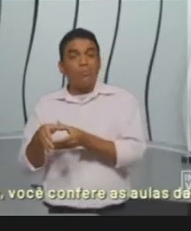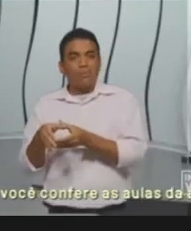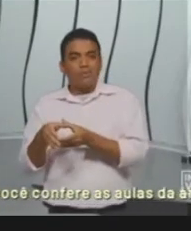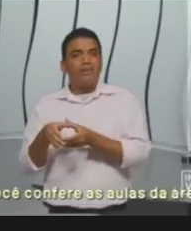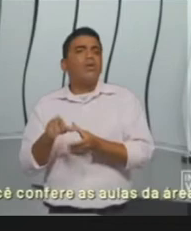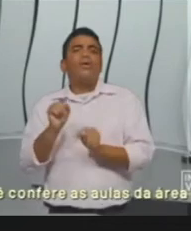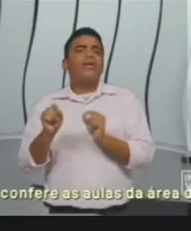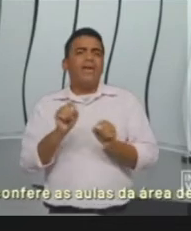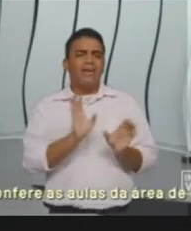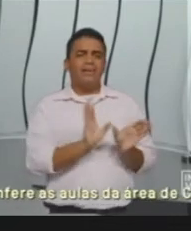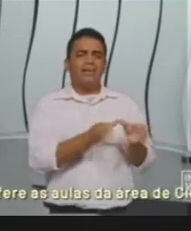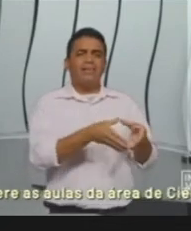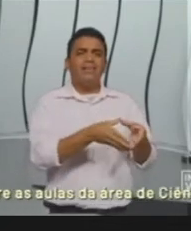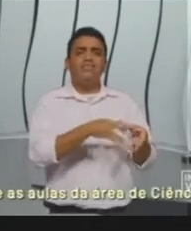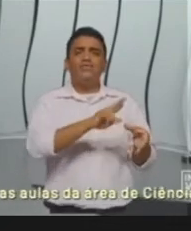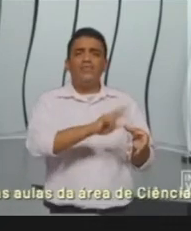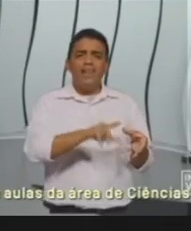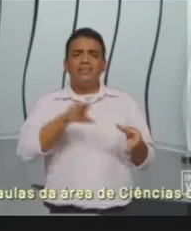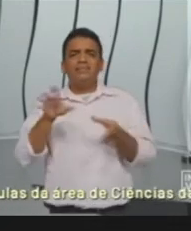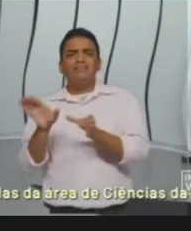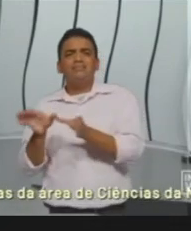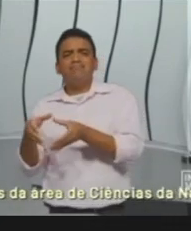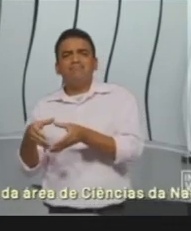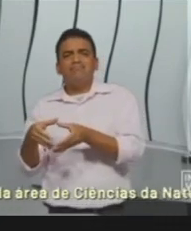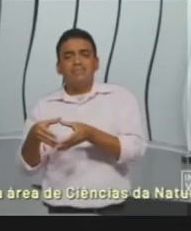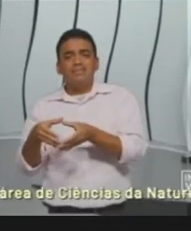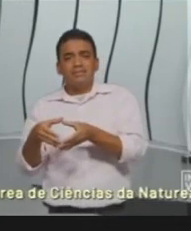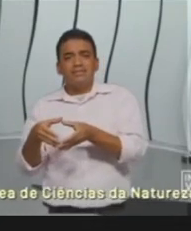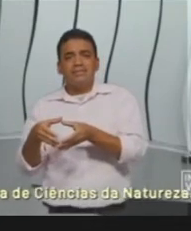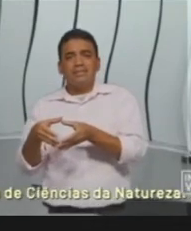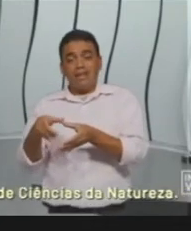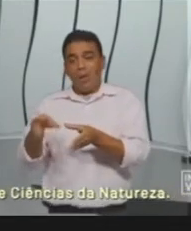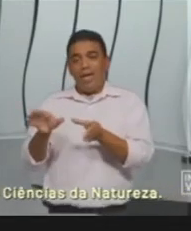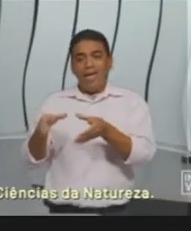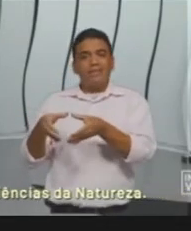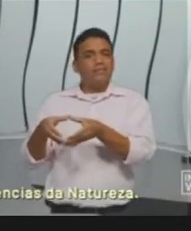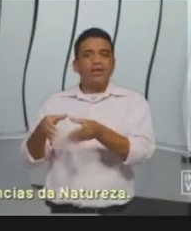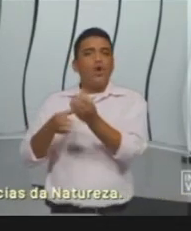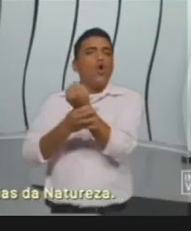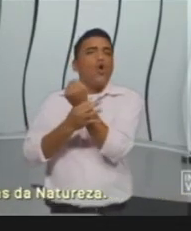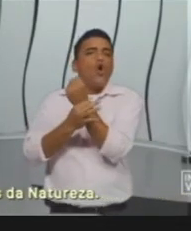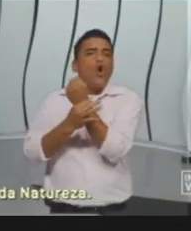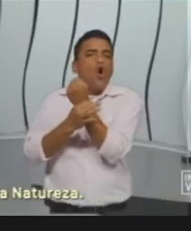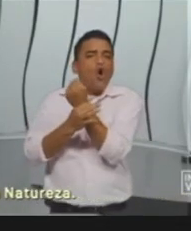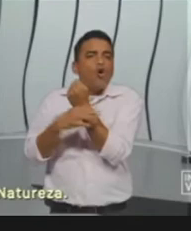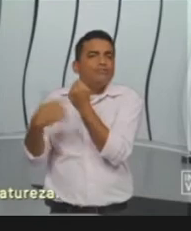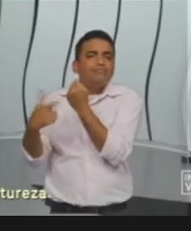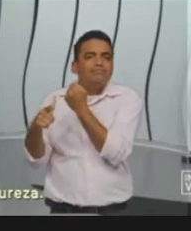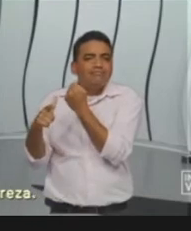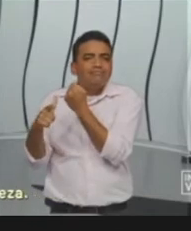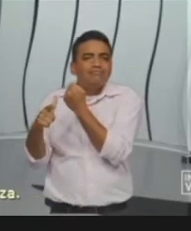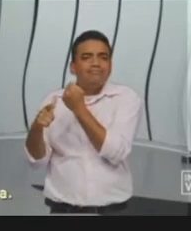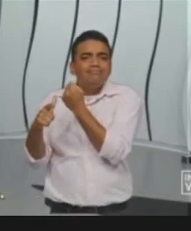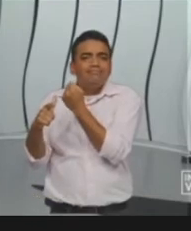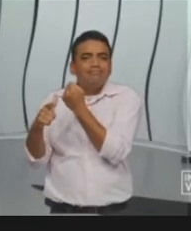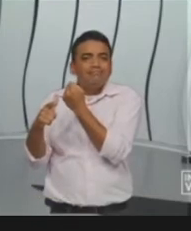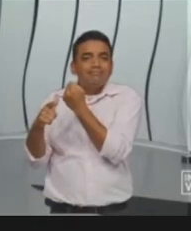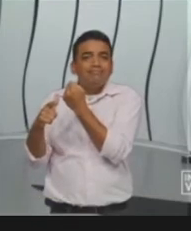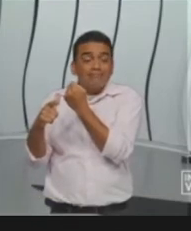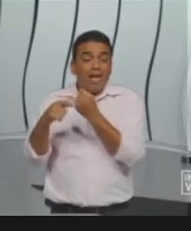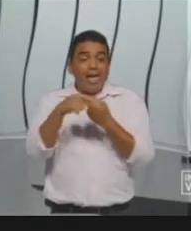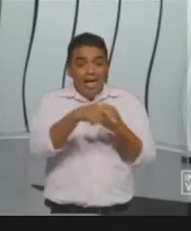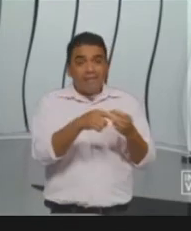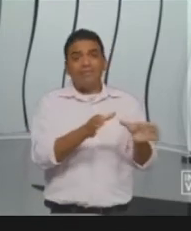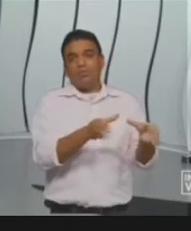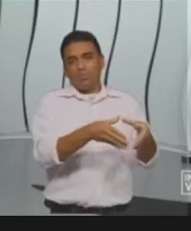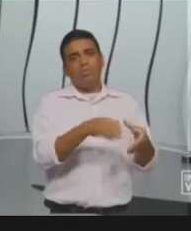que seria isso? Invertebrados, animais que não têm vértebras. Vertebrados, animais que têm vértebras. Vamos ver um pouquinho